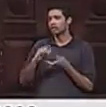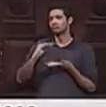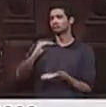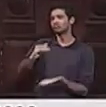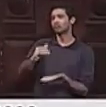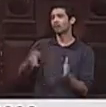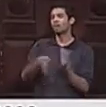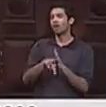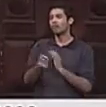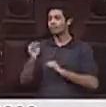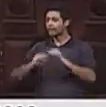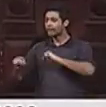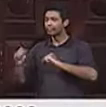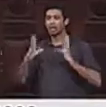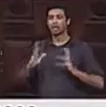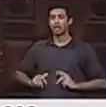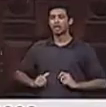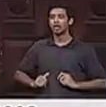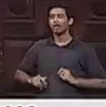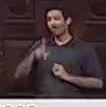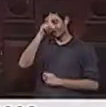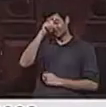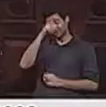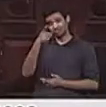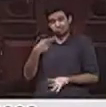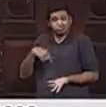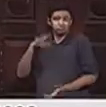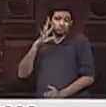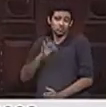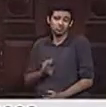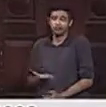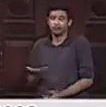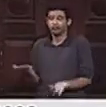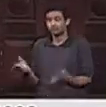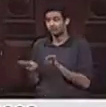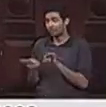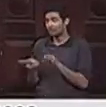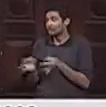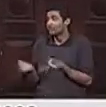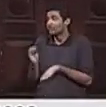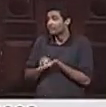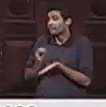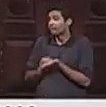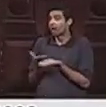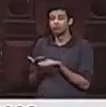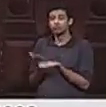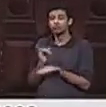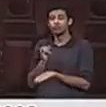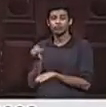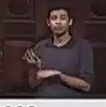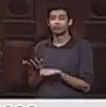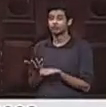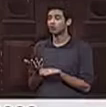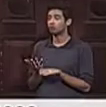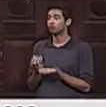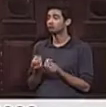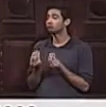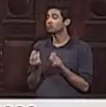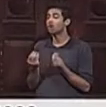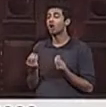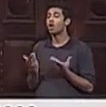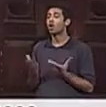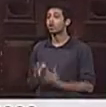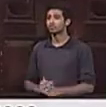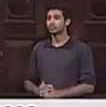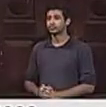critério? A gente também não sabe. Então, eu acho que é um projeto que carece ainda de muito melhor fundamentação,